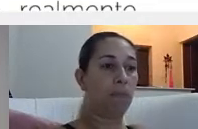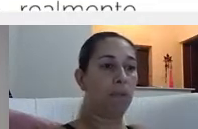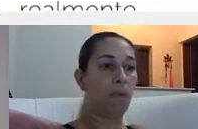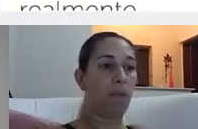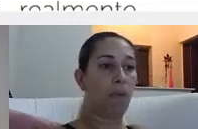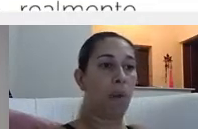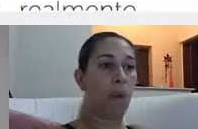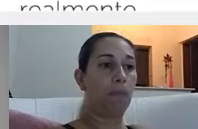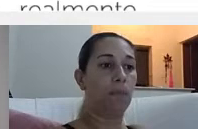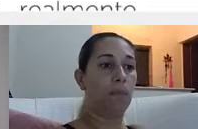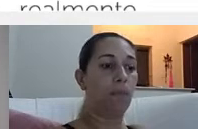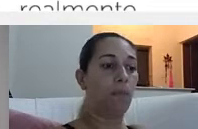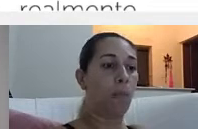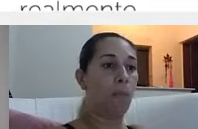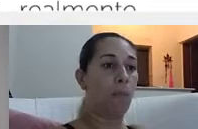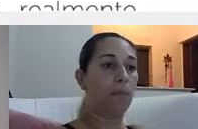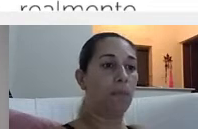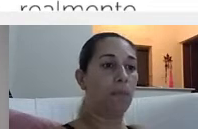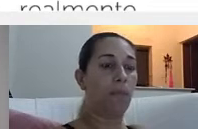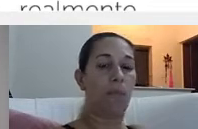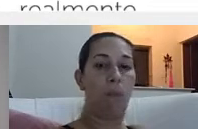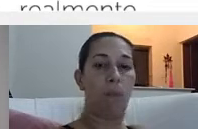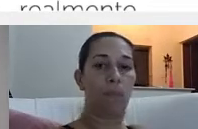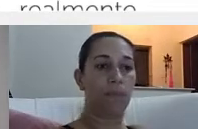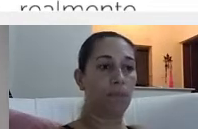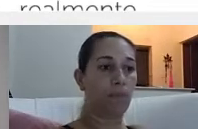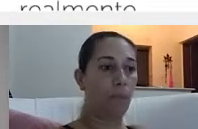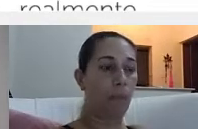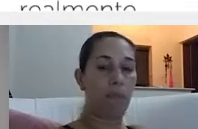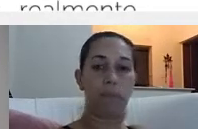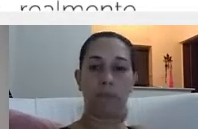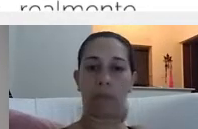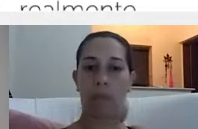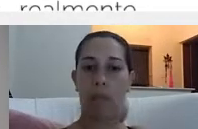e aqui a gente vai considerar, provavelmente, como